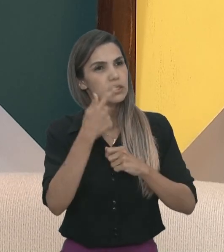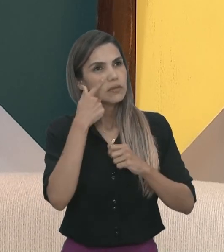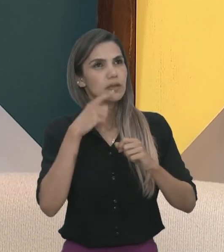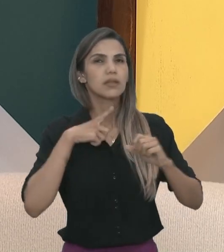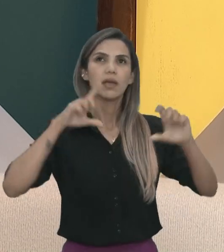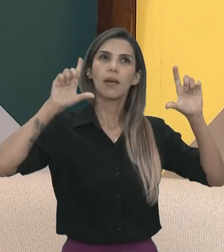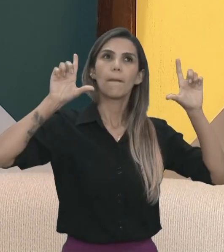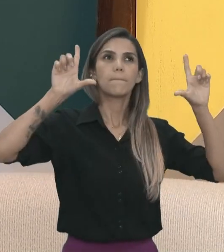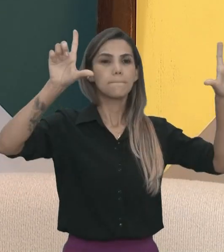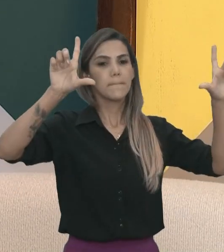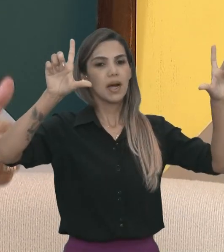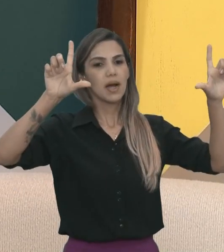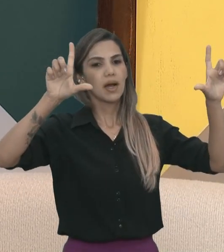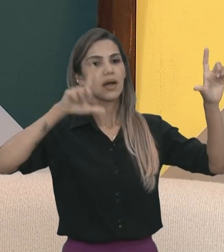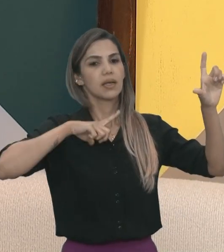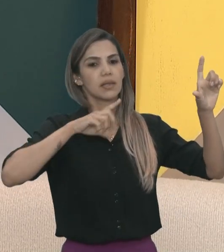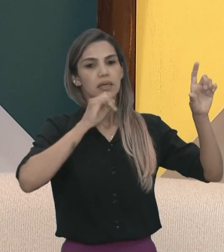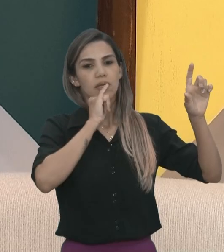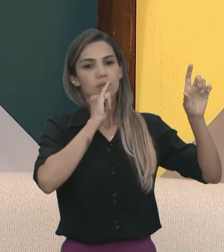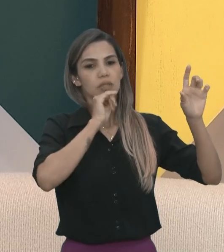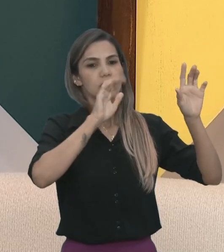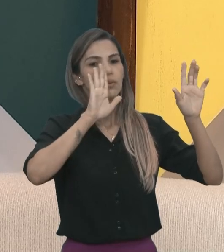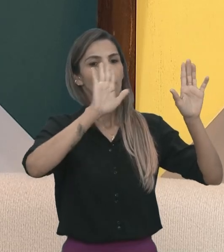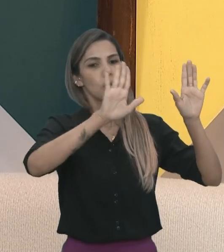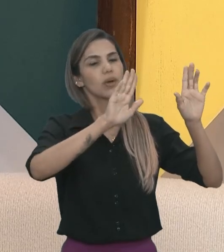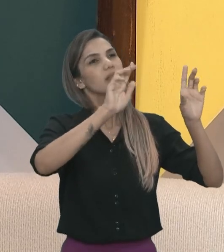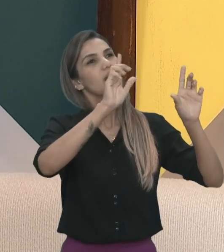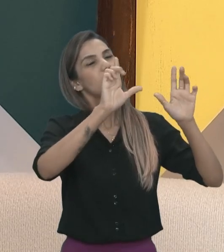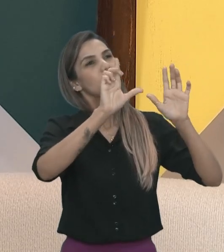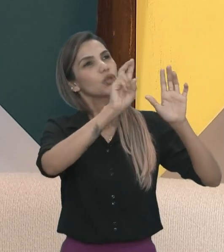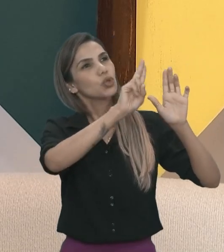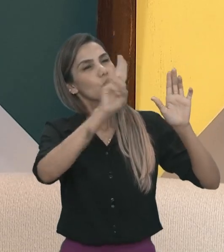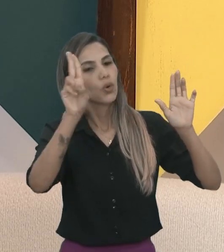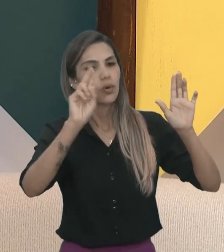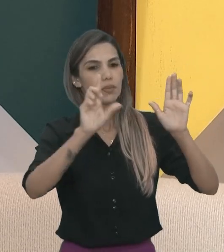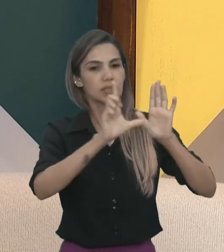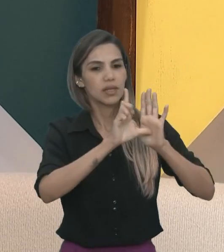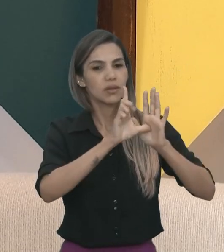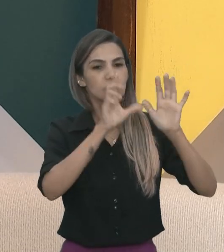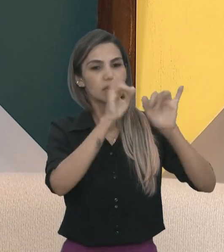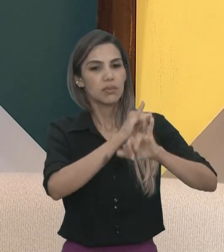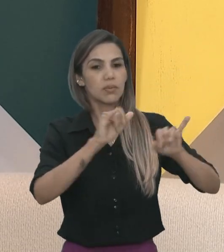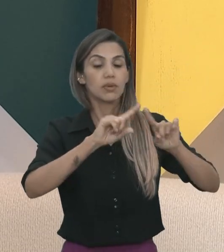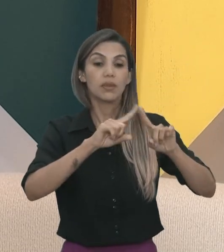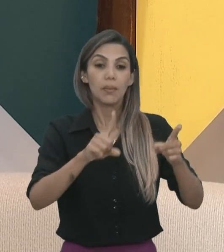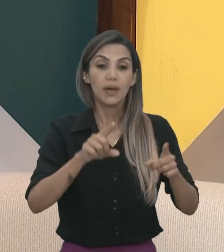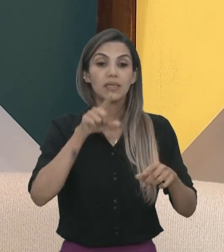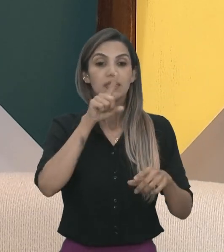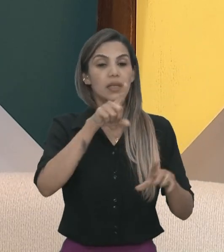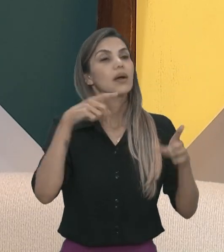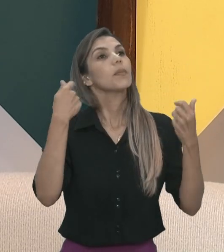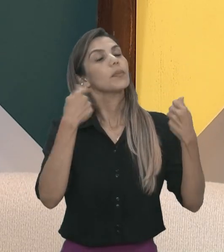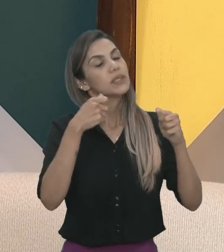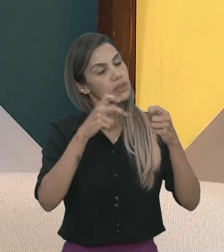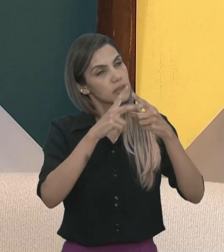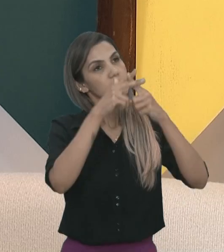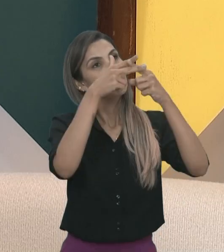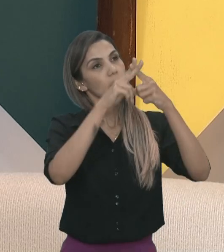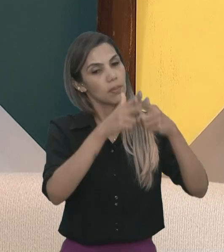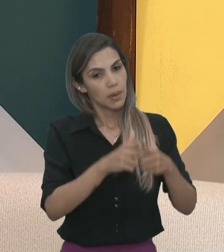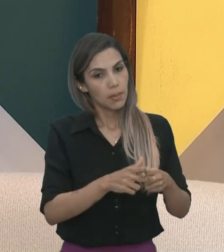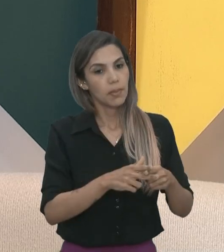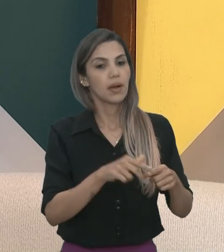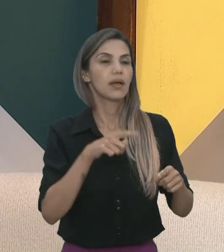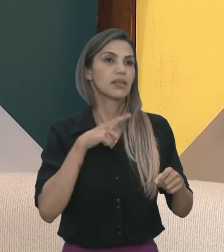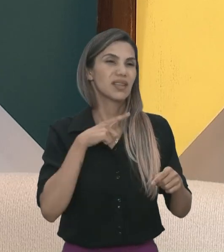ali e envelopa ela com uma placa, um letreiro para fazer propaganda, mas esquece que ali precisa de manutenção, aquele